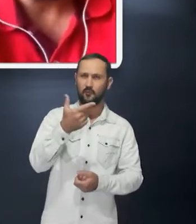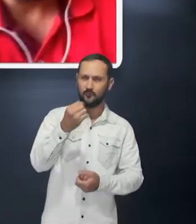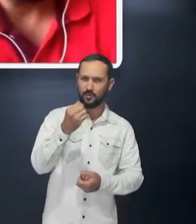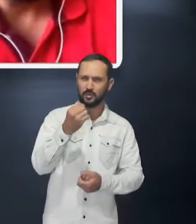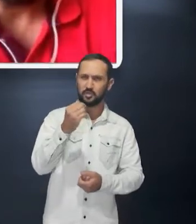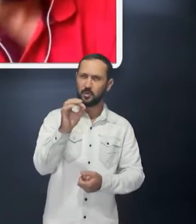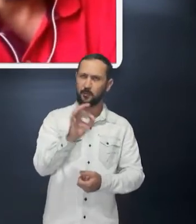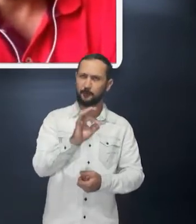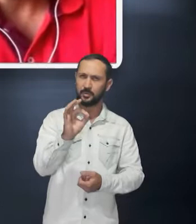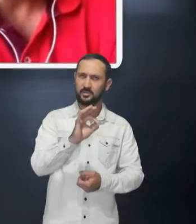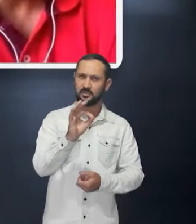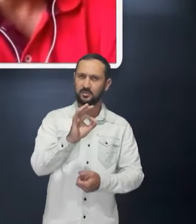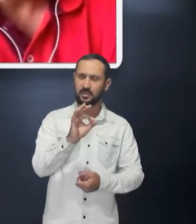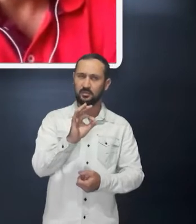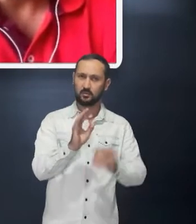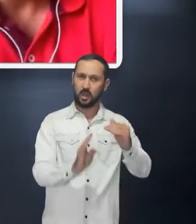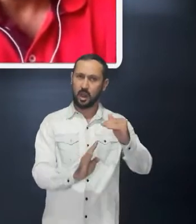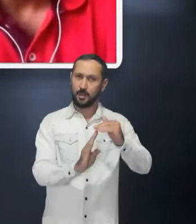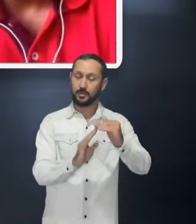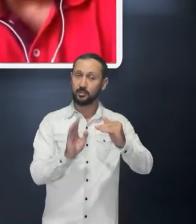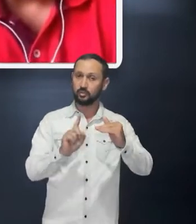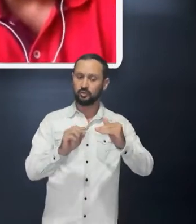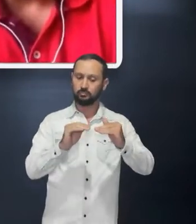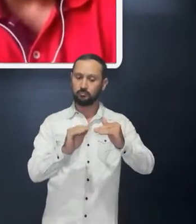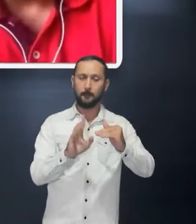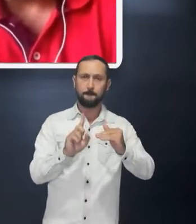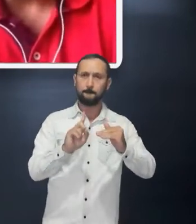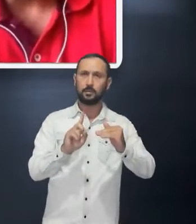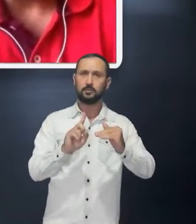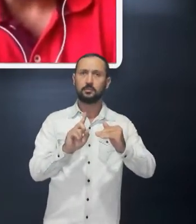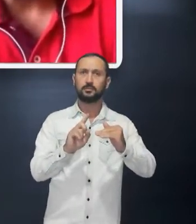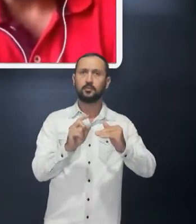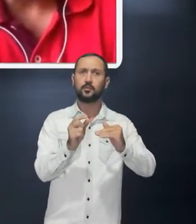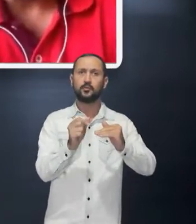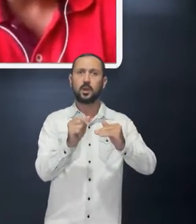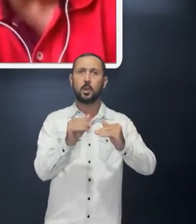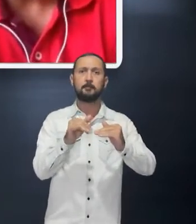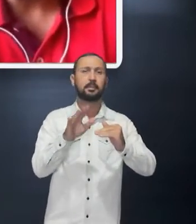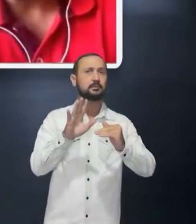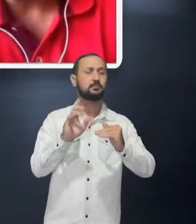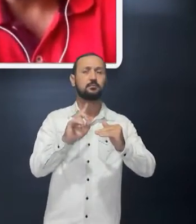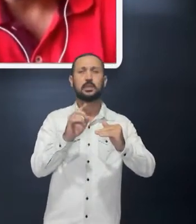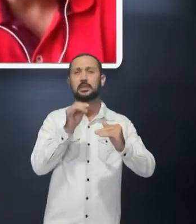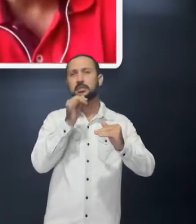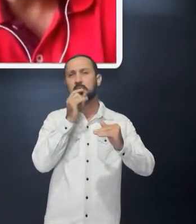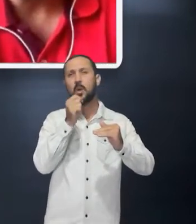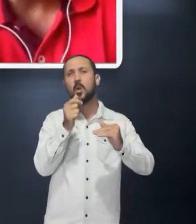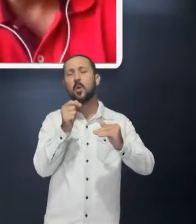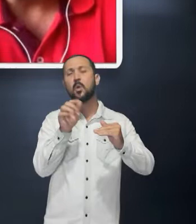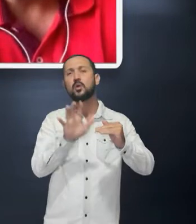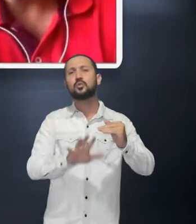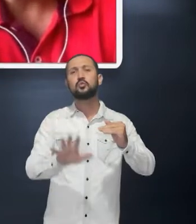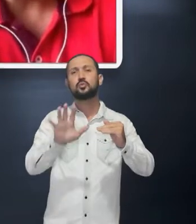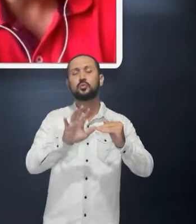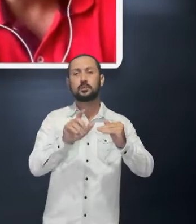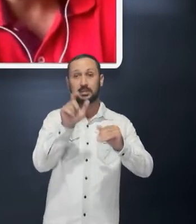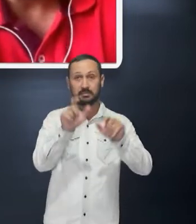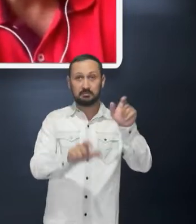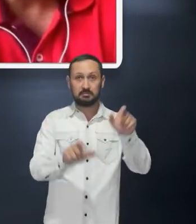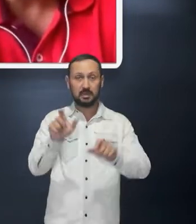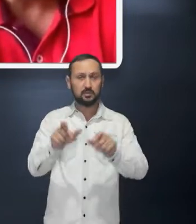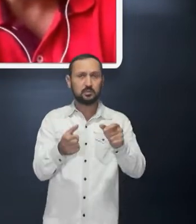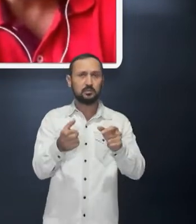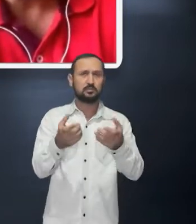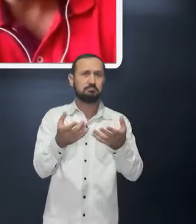rendimento, com uma limitação, mas essa limitação é num valor mais alto, então quase a totalidade dos contribuintes, eu posso falar que